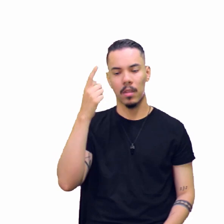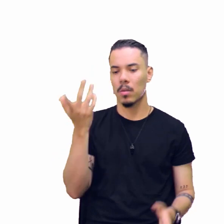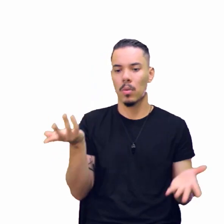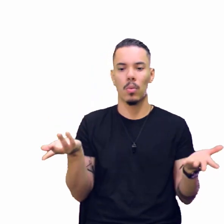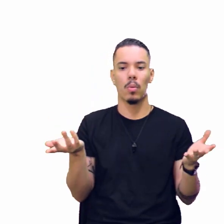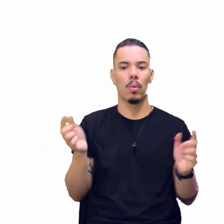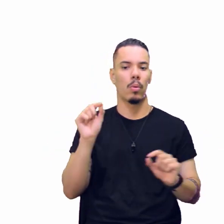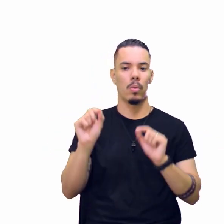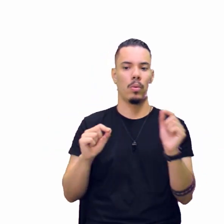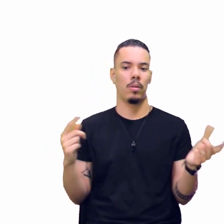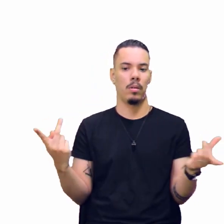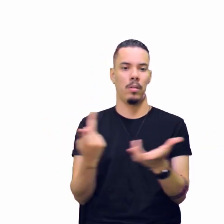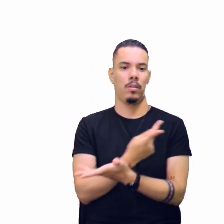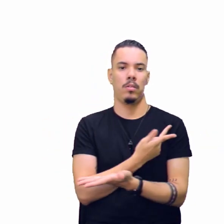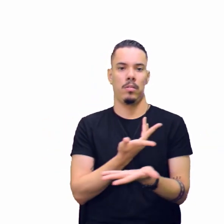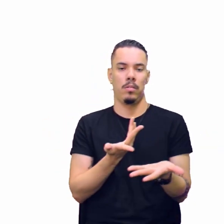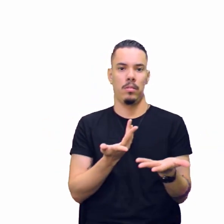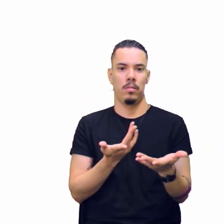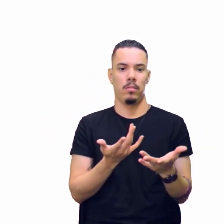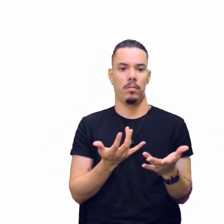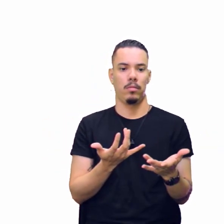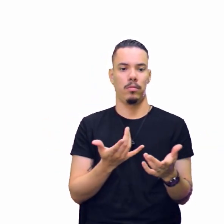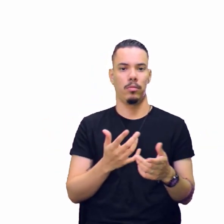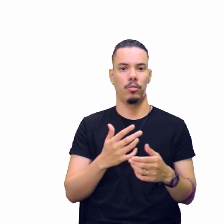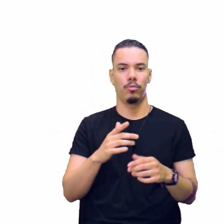está acontecendo na mídia.